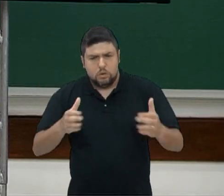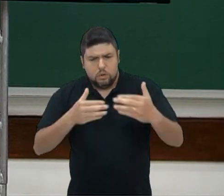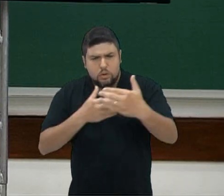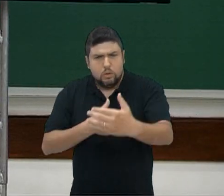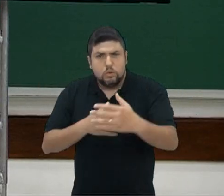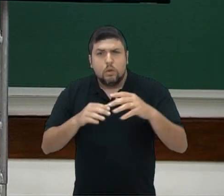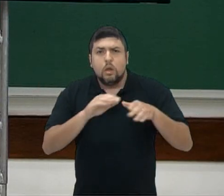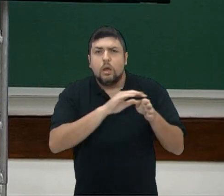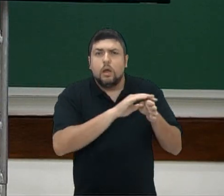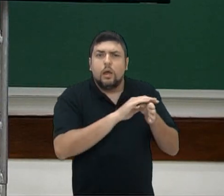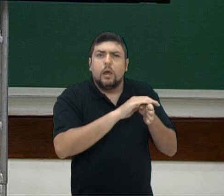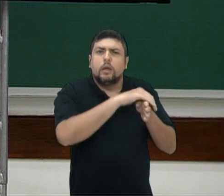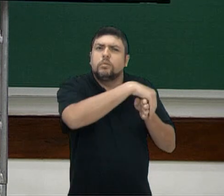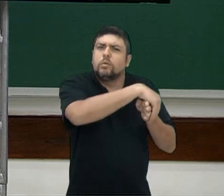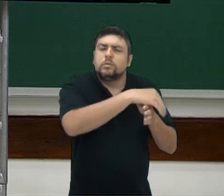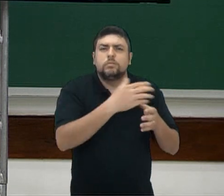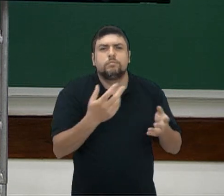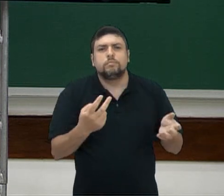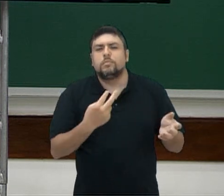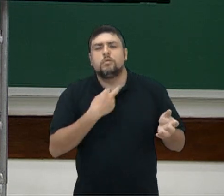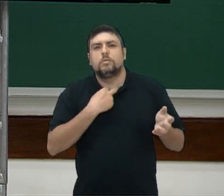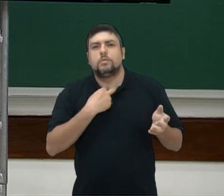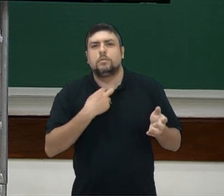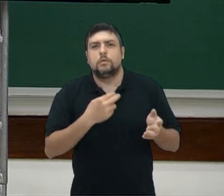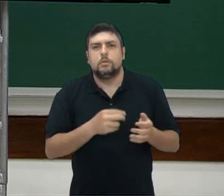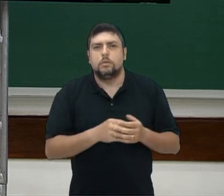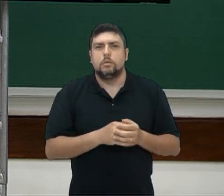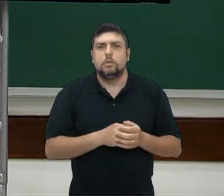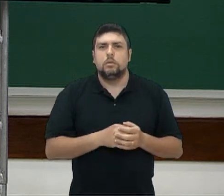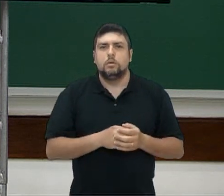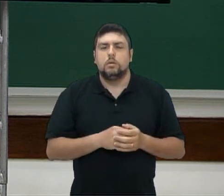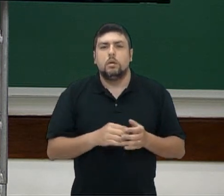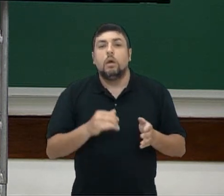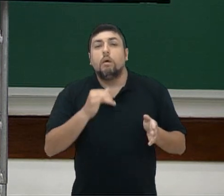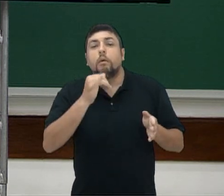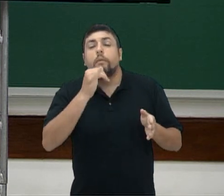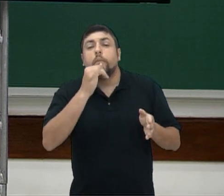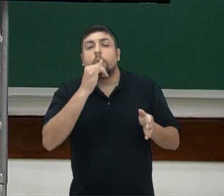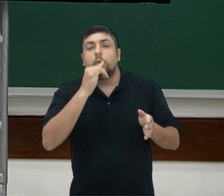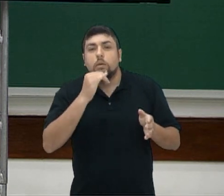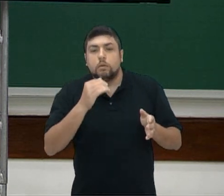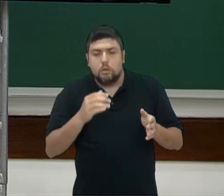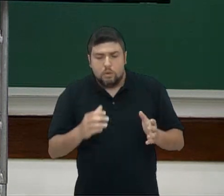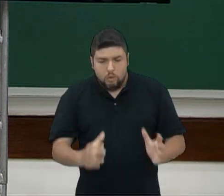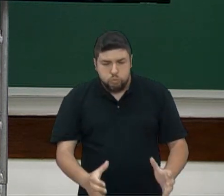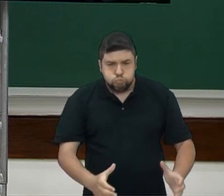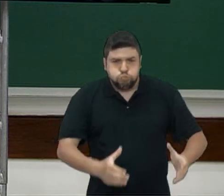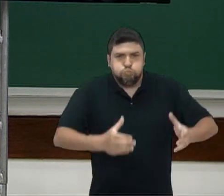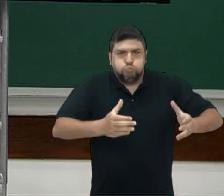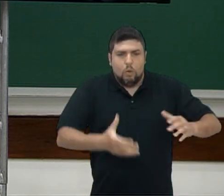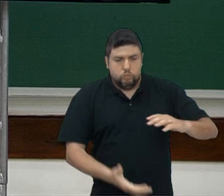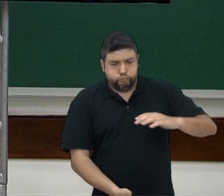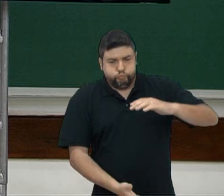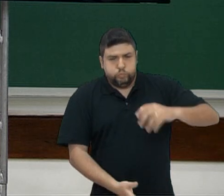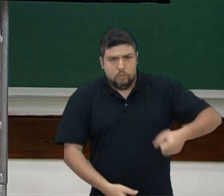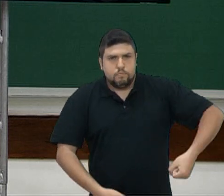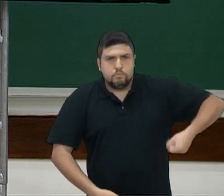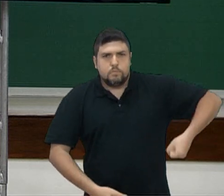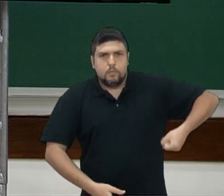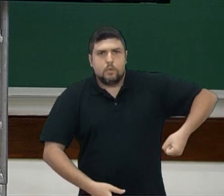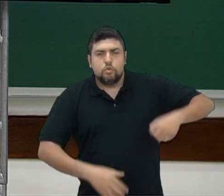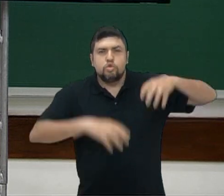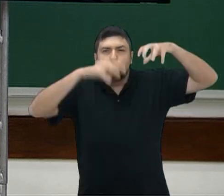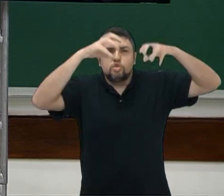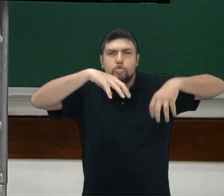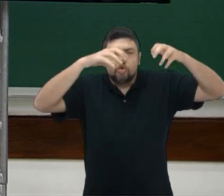Para fazer um paralelo, um balde grande consegue coletar muito mais chuva do que um balde pequeno. Então, nessa ideia, o que